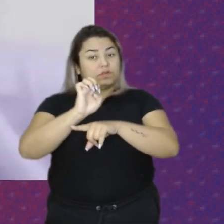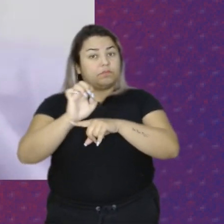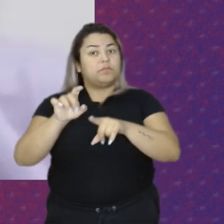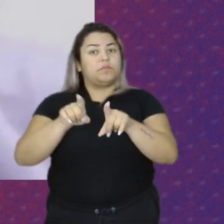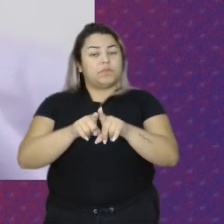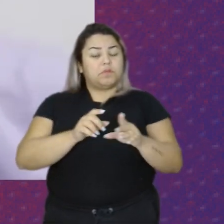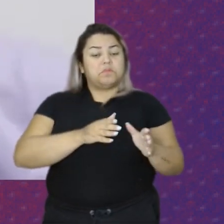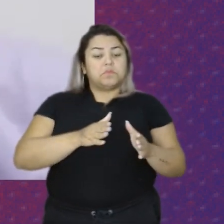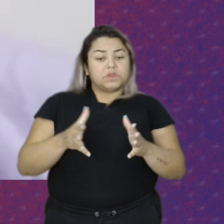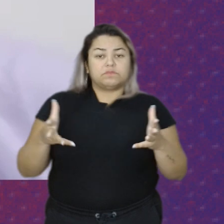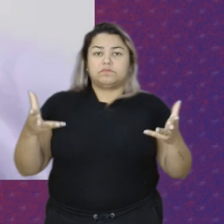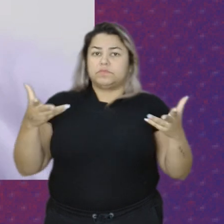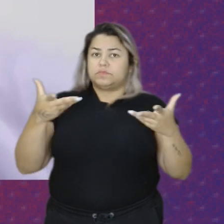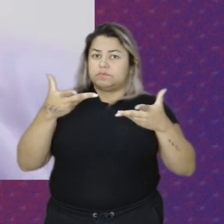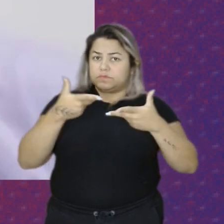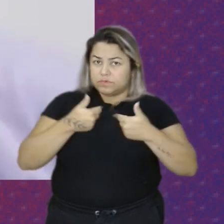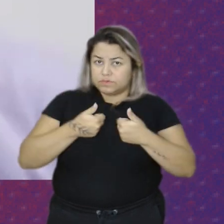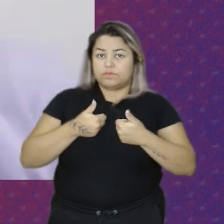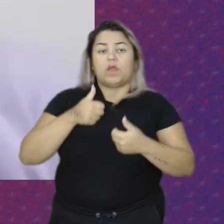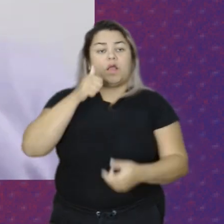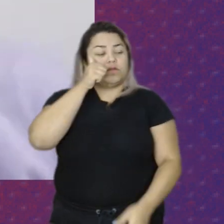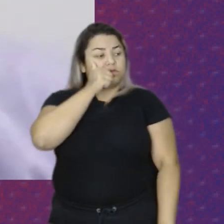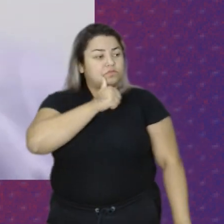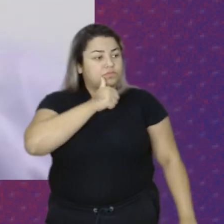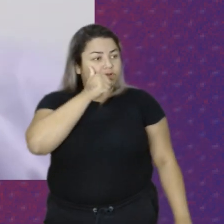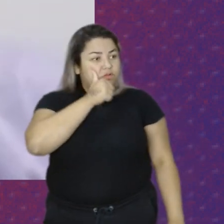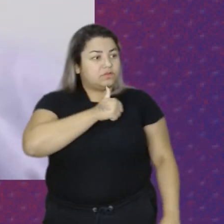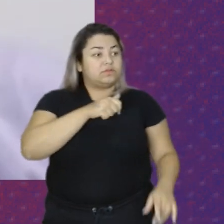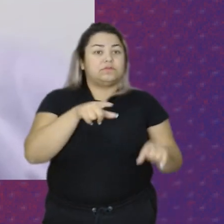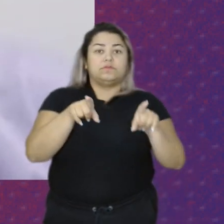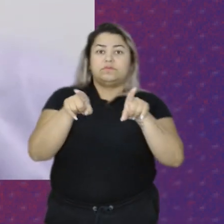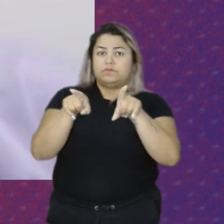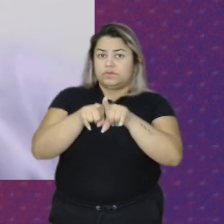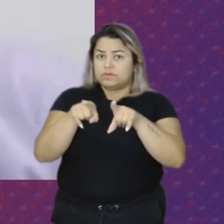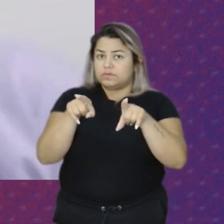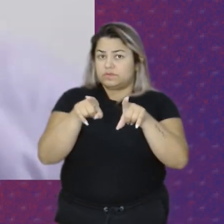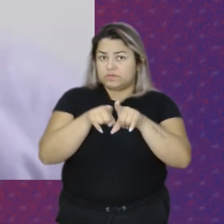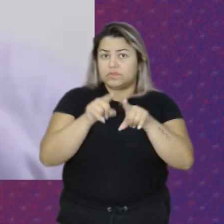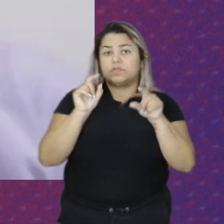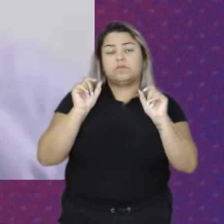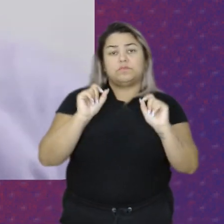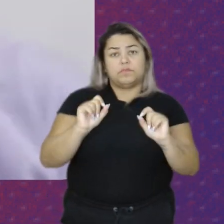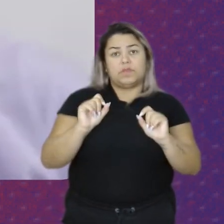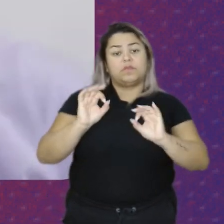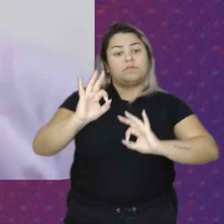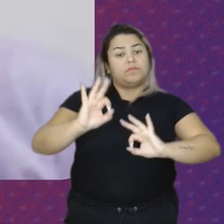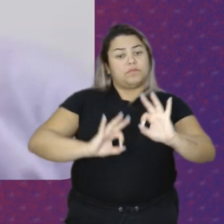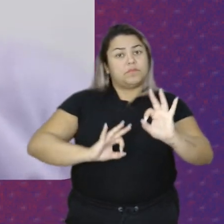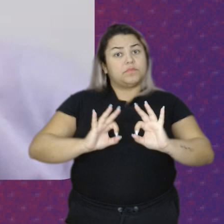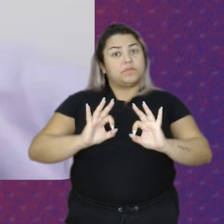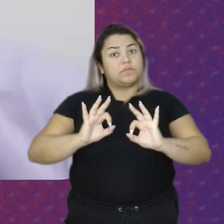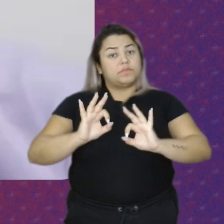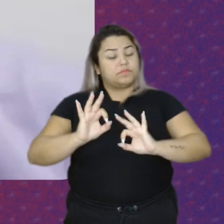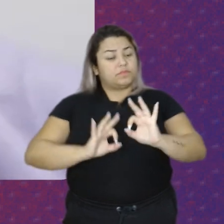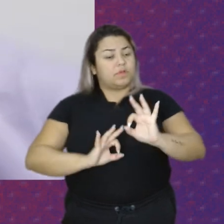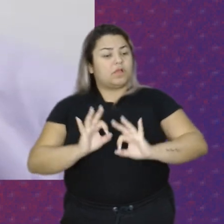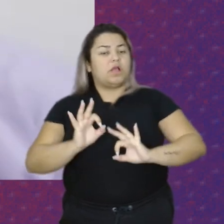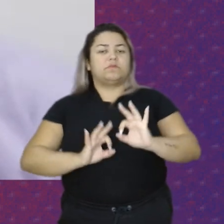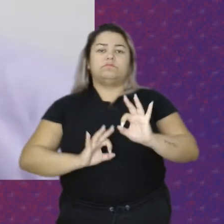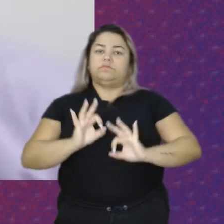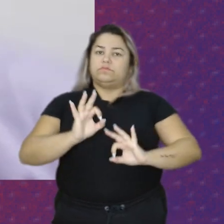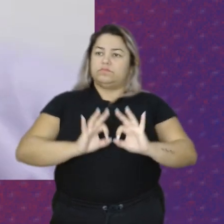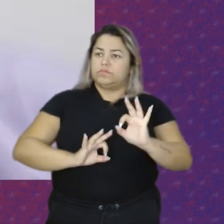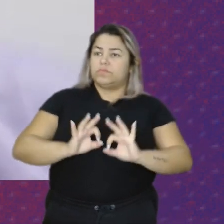processo bonito, onde as mulheres, sobretudo as mulheres rurais, que passam um tempão se